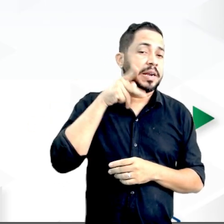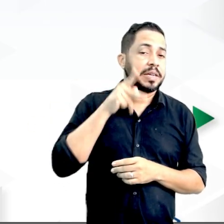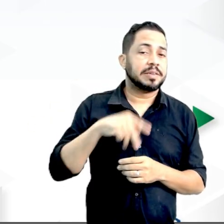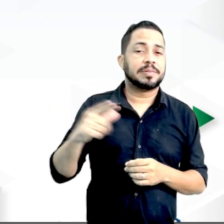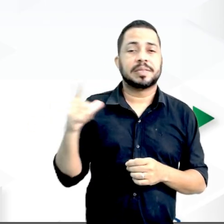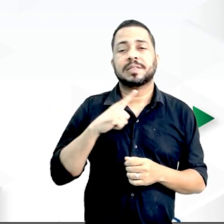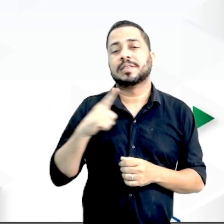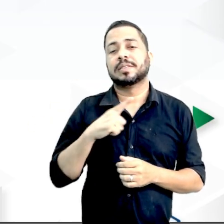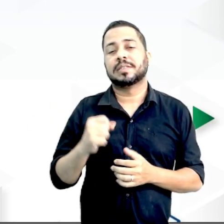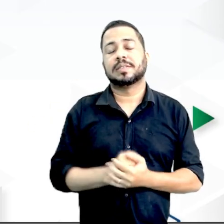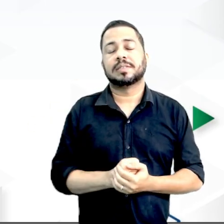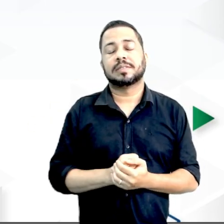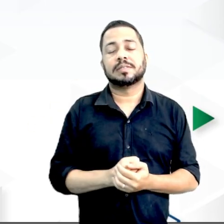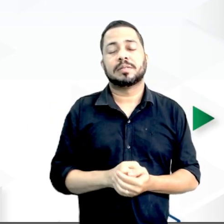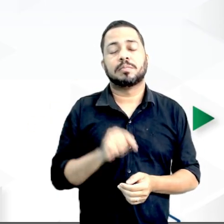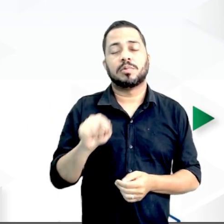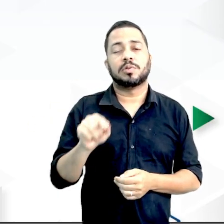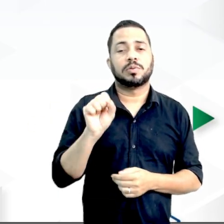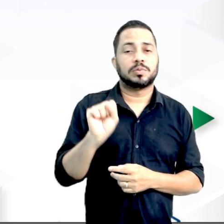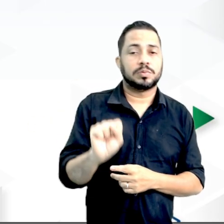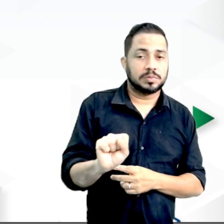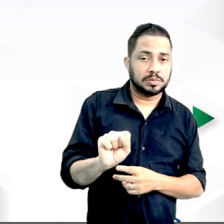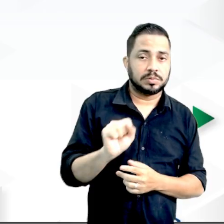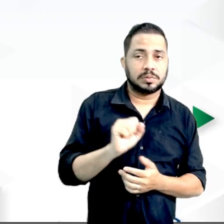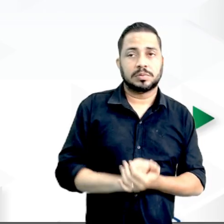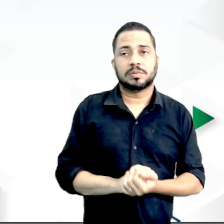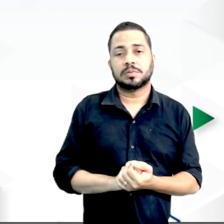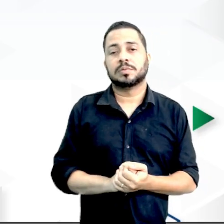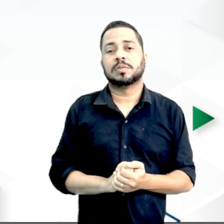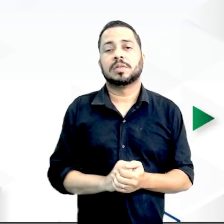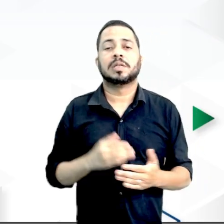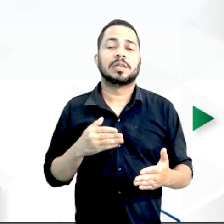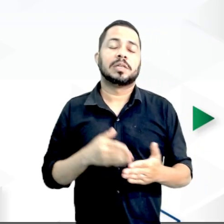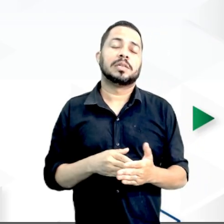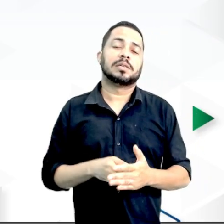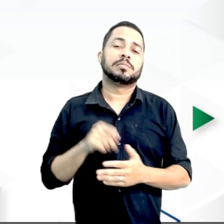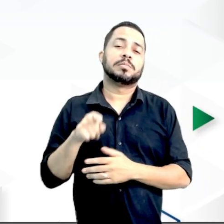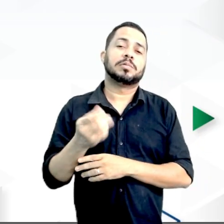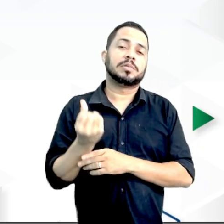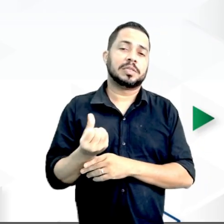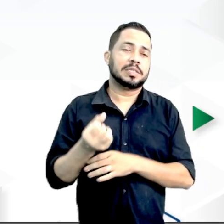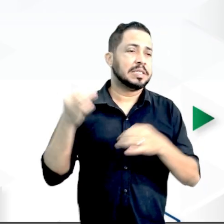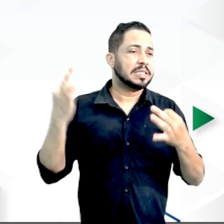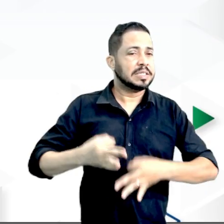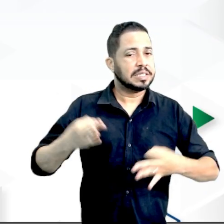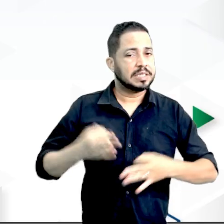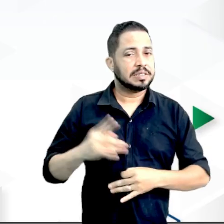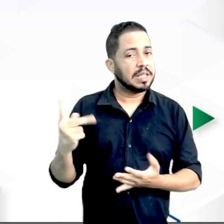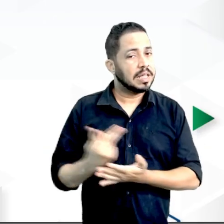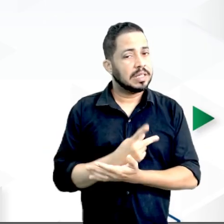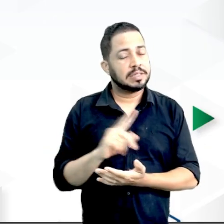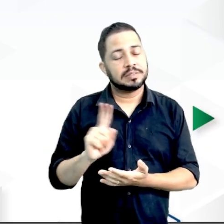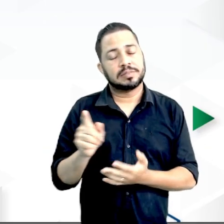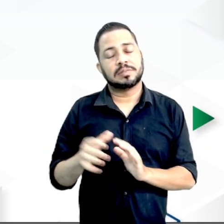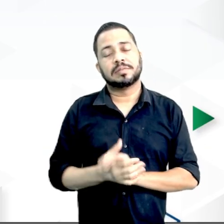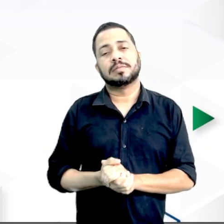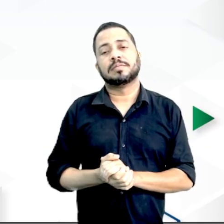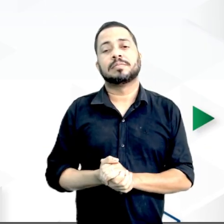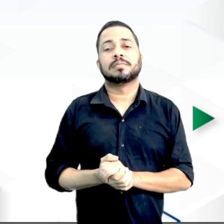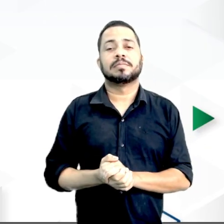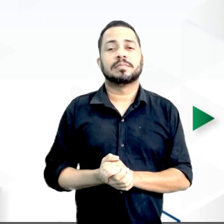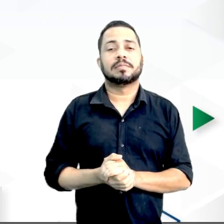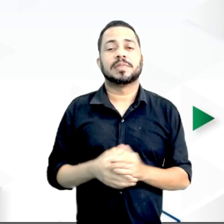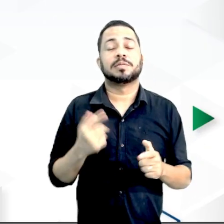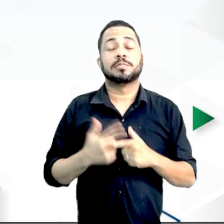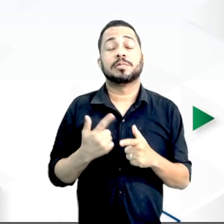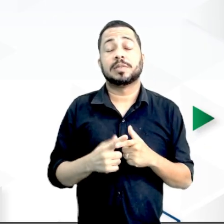o ponto 8. Exatamente, ponto 8 ao ponto 6. Certinho, então não tá errado não, foi mal, tá? É porque